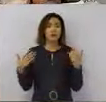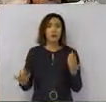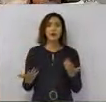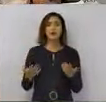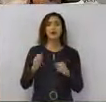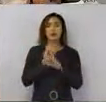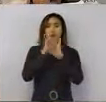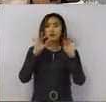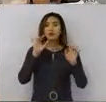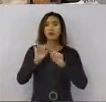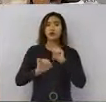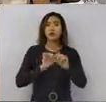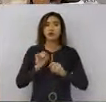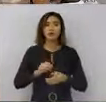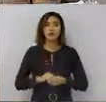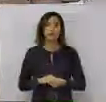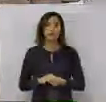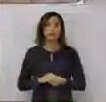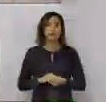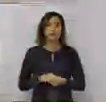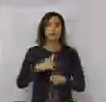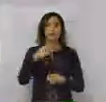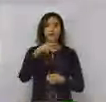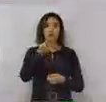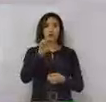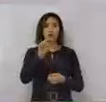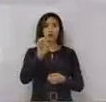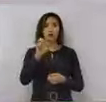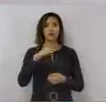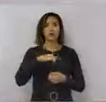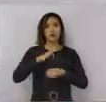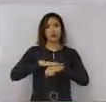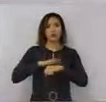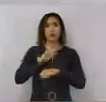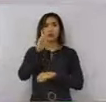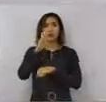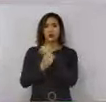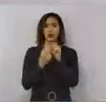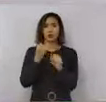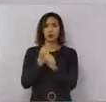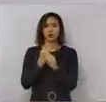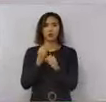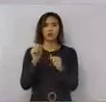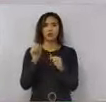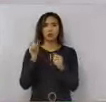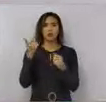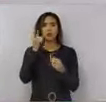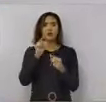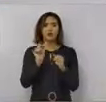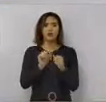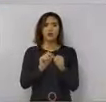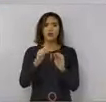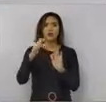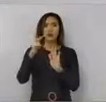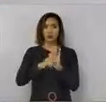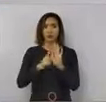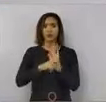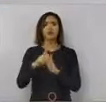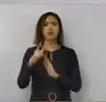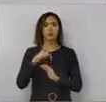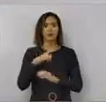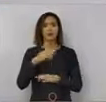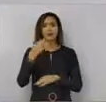deixar bem claro o seguinte: o Prodesan tem um prazo de 5 anos. Todo projeto, como um todo, tem prazo de